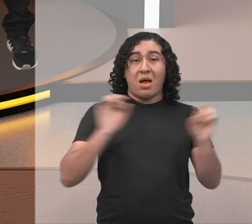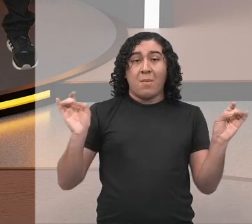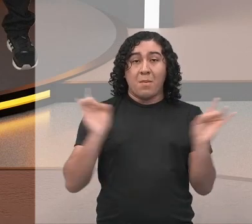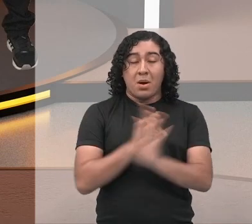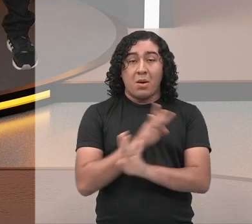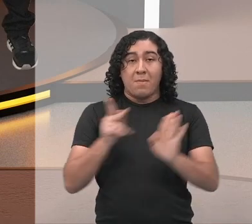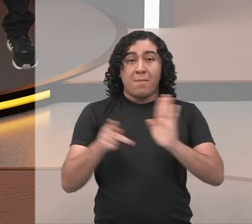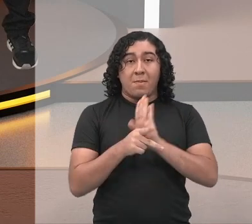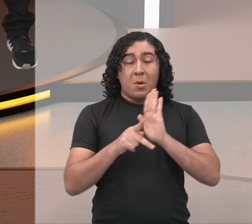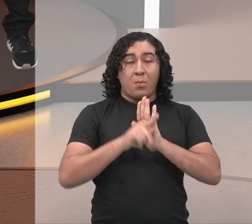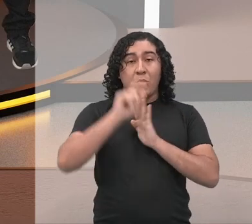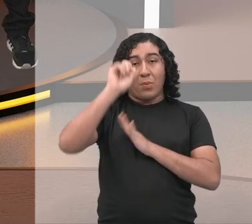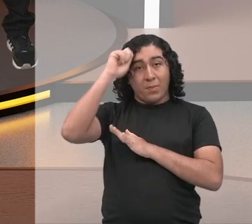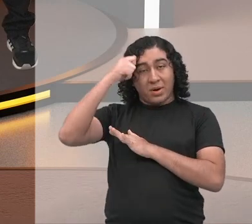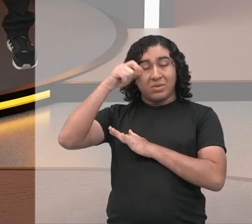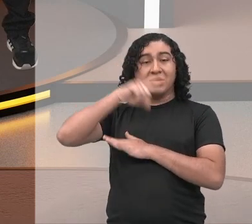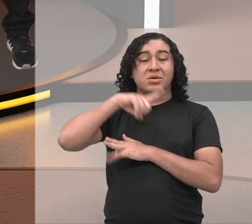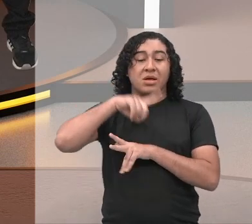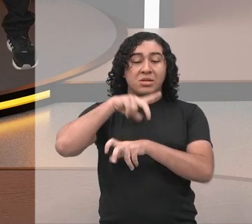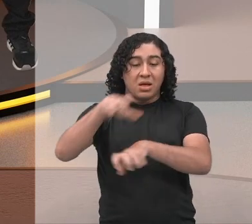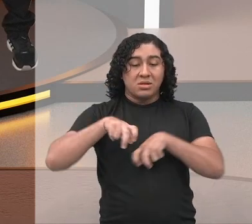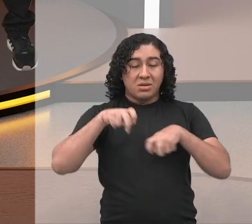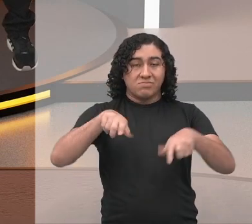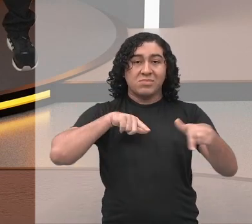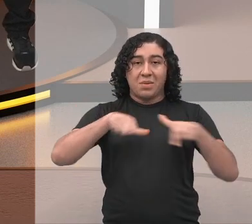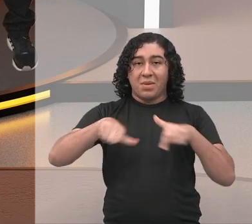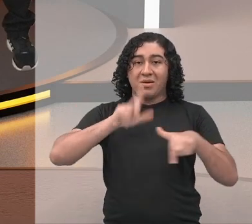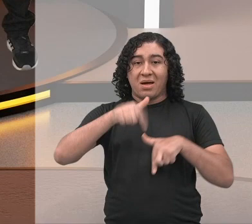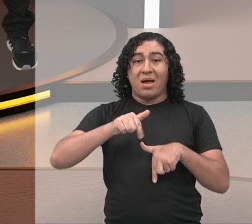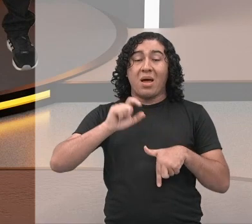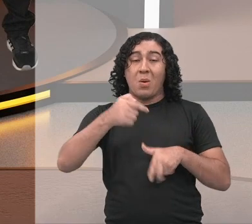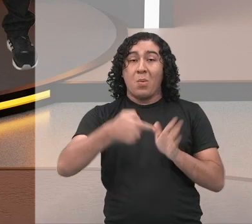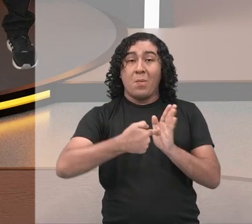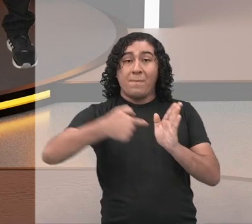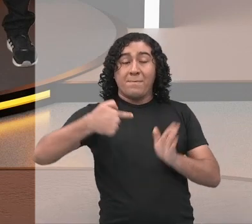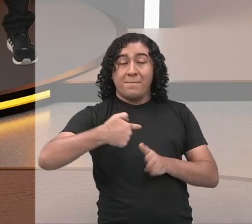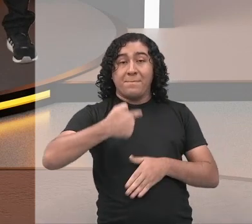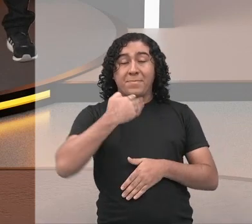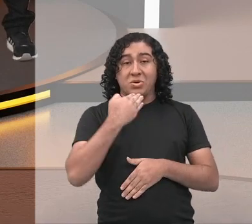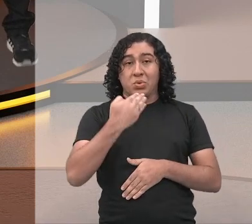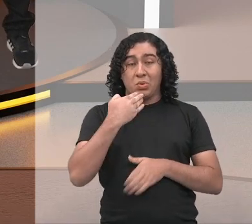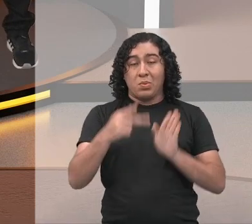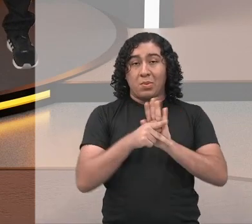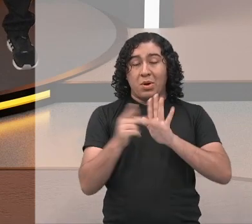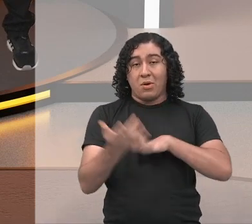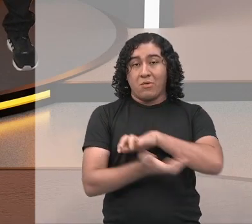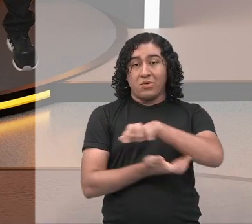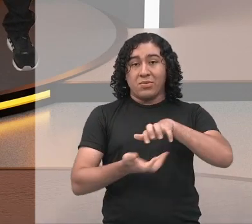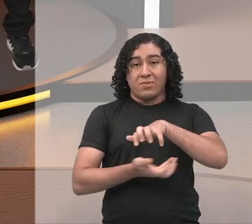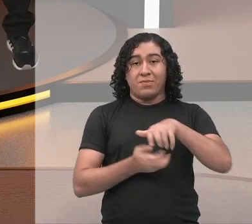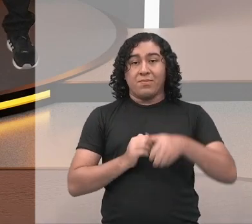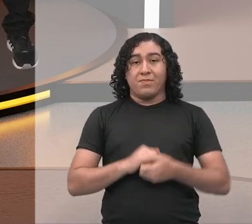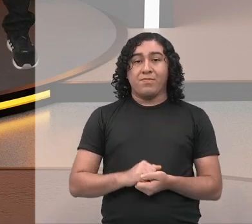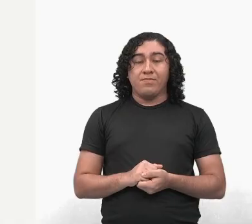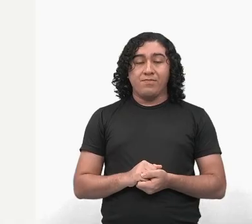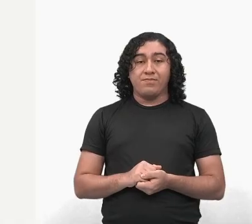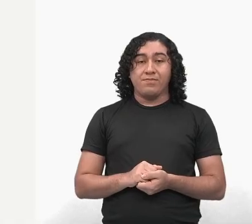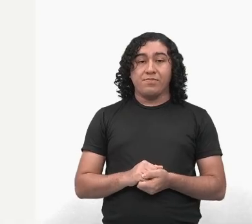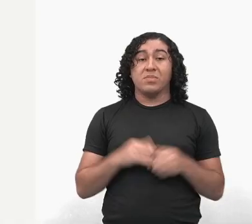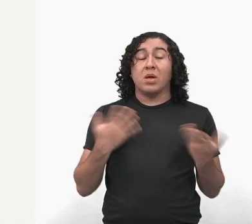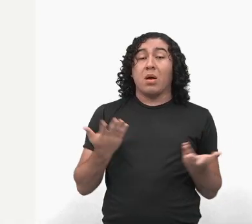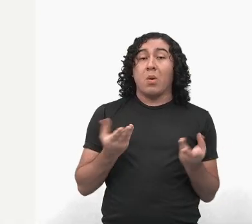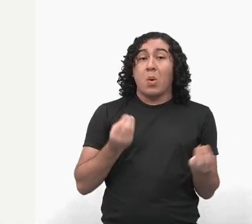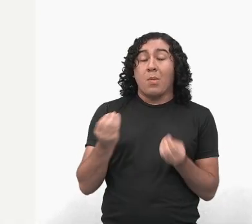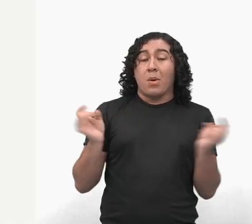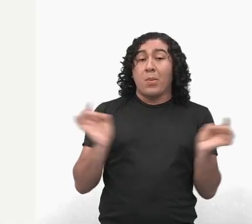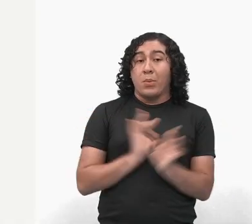negros escravizados que lutaram na farroupilha, que era justamente uma das demandas da Revolução. Vamos então ver o desfecho dessa revolta.